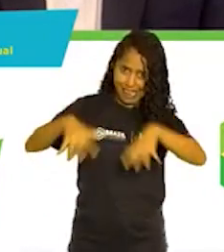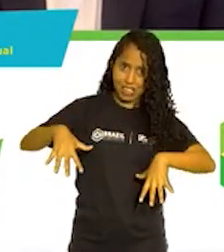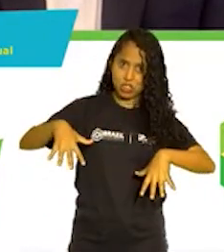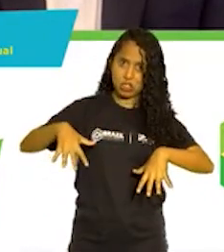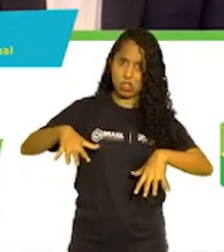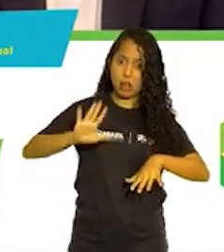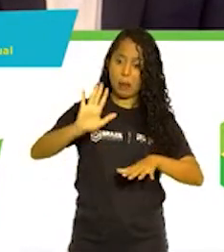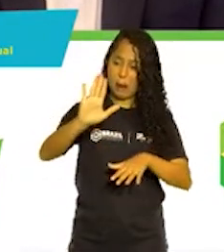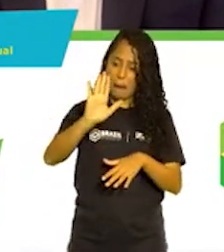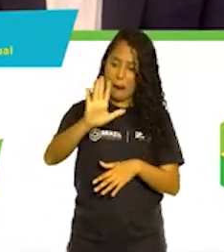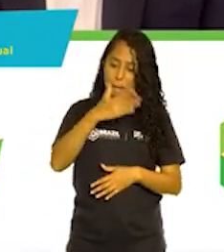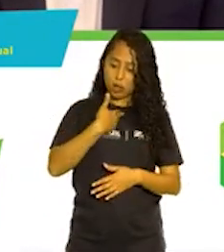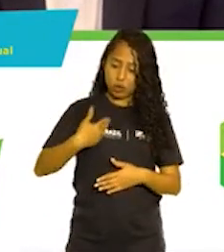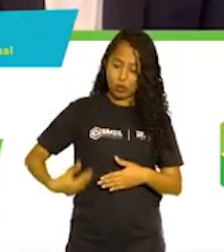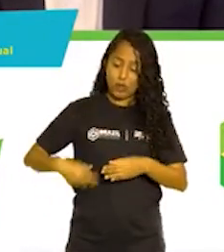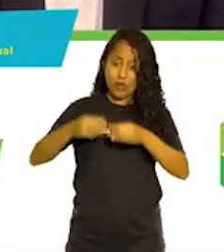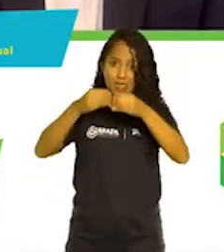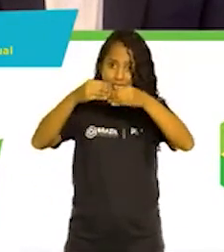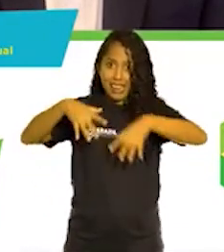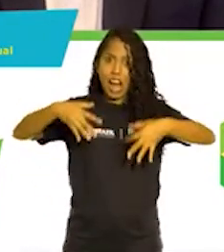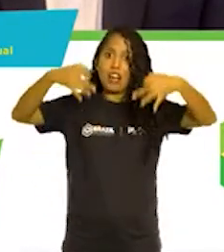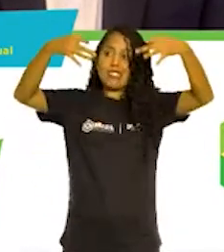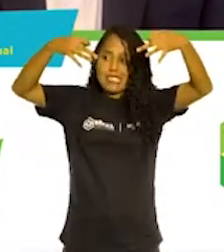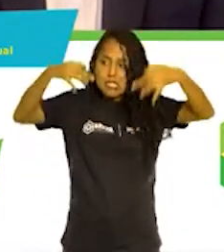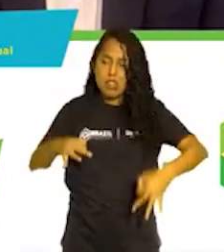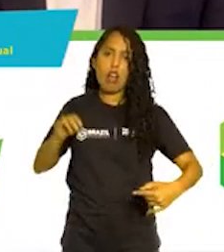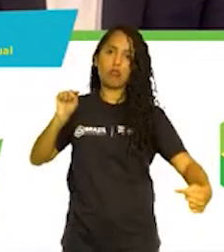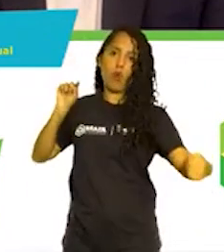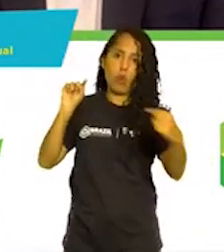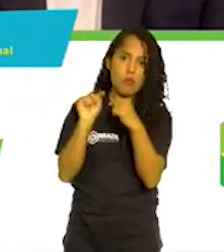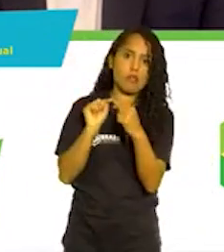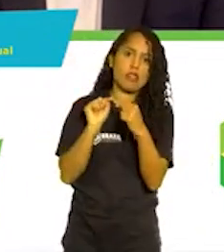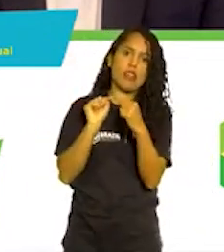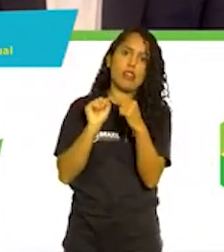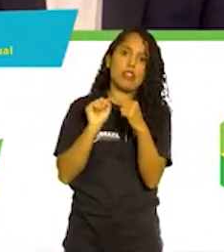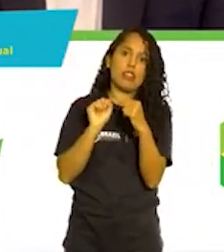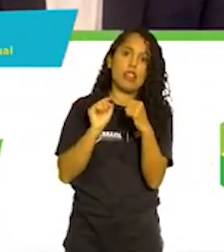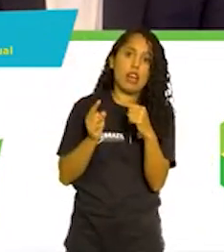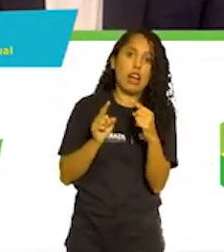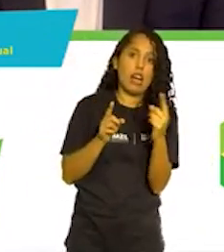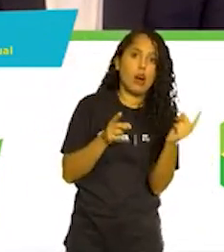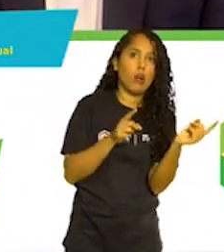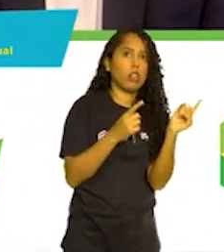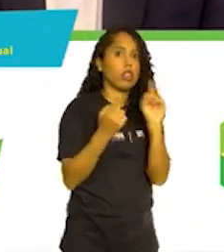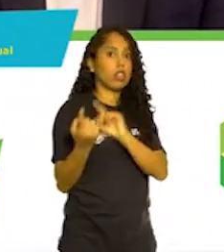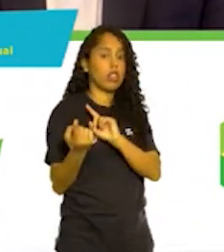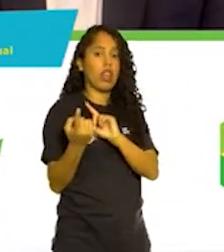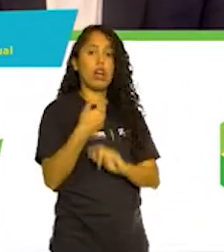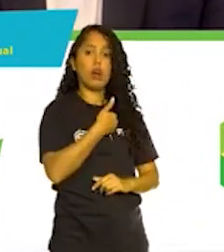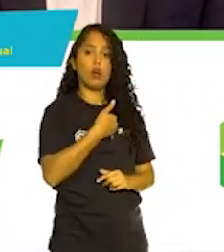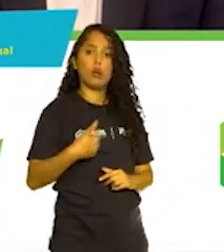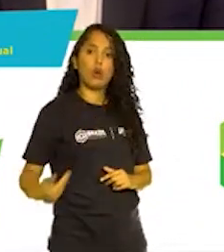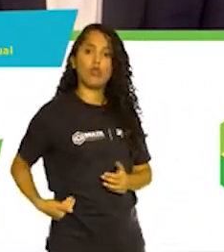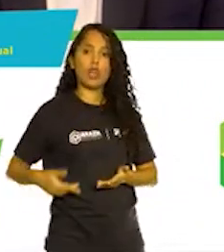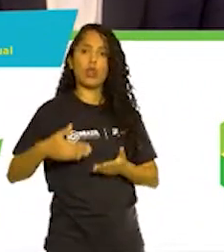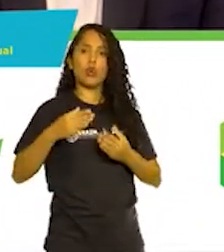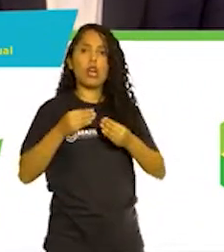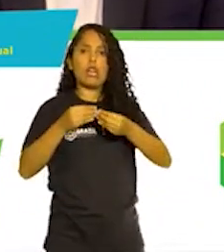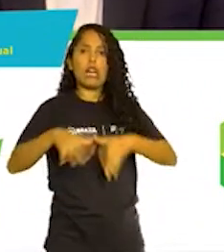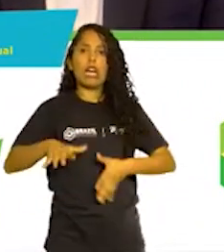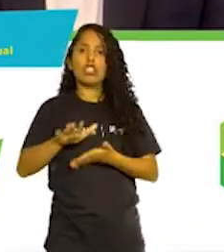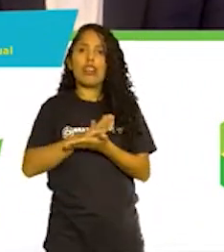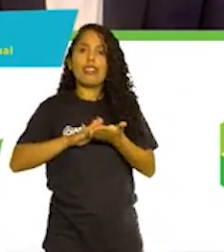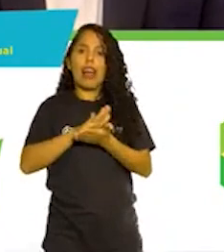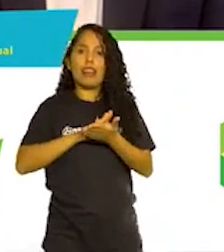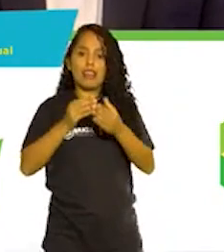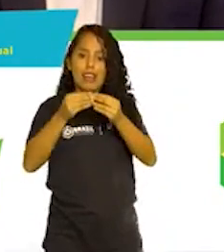cada centavo muito bem, do que um governo que, na verdade, não gasta nada ou gasta muito pouco, e aquilo que ele pouco